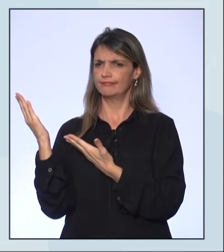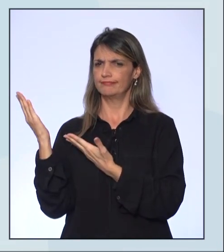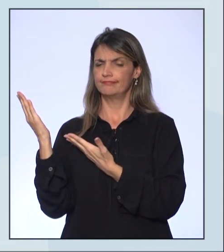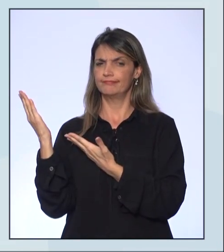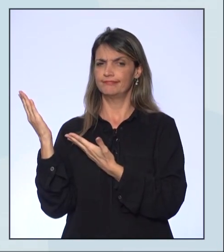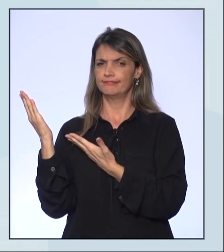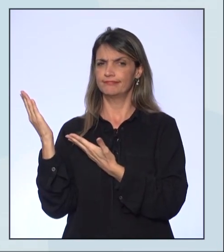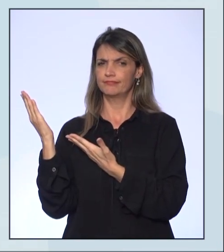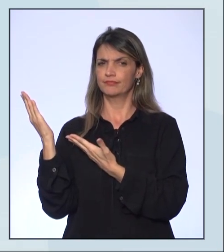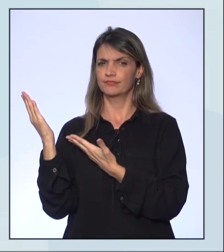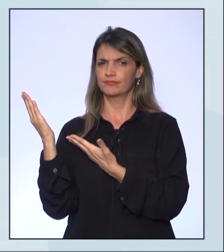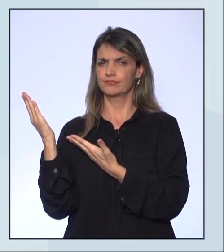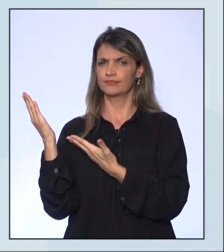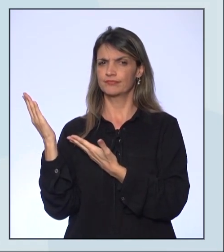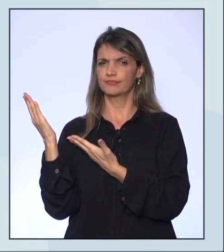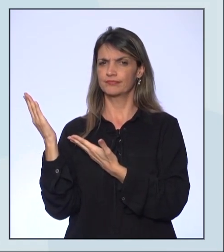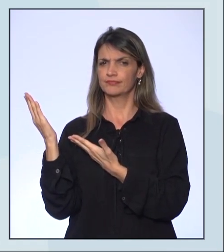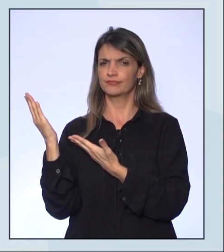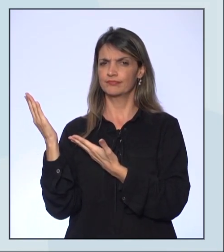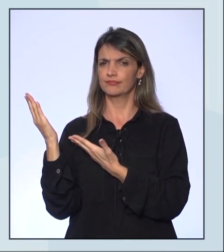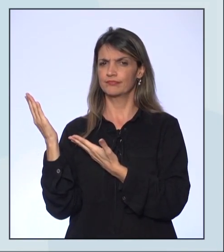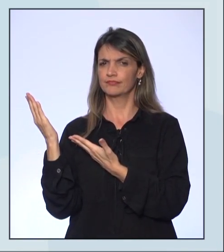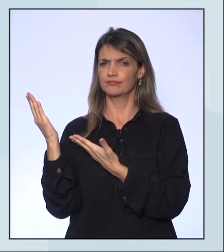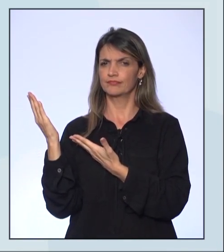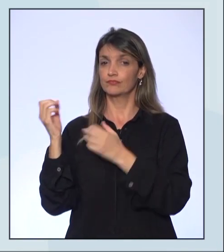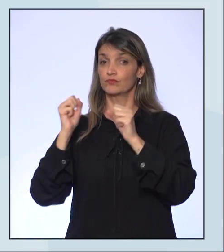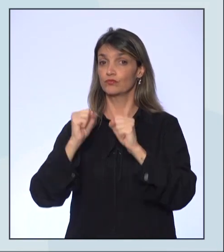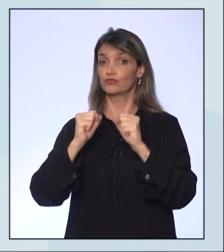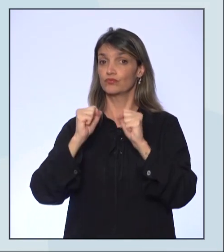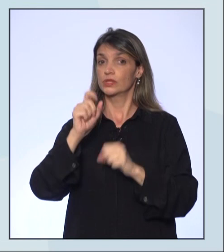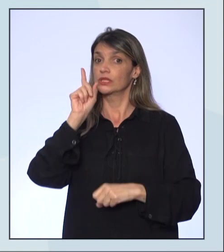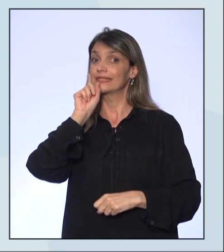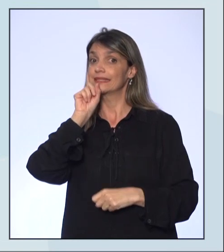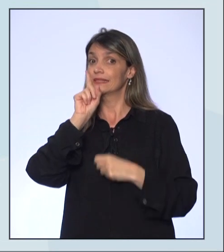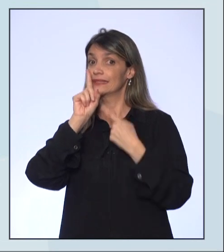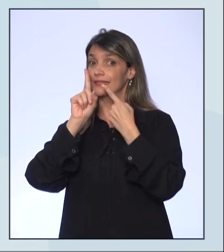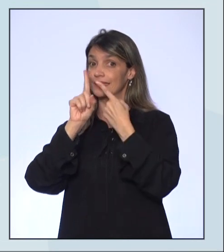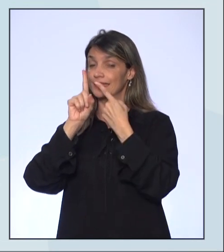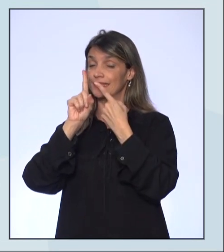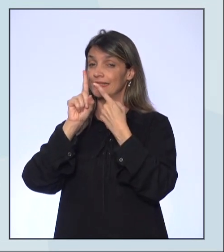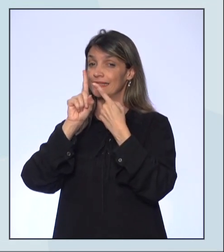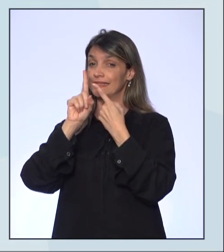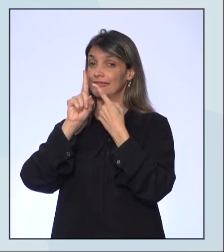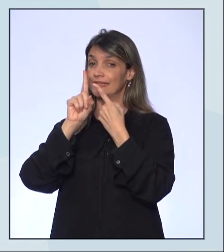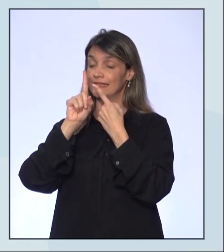né, uma imagem que vem do poderio dos Estados Unidos na América, né,